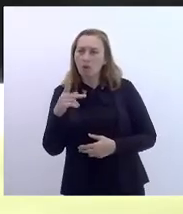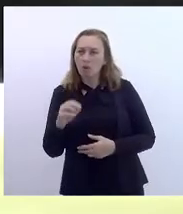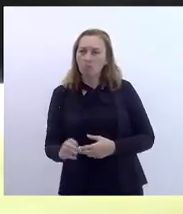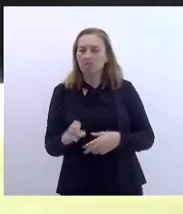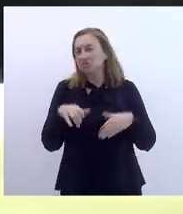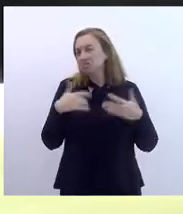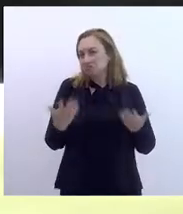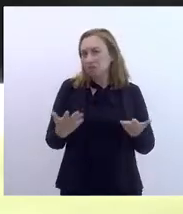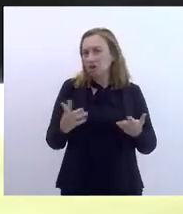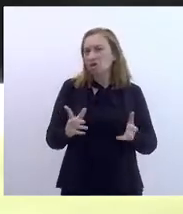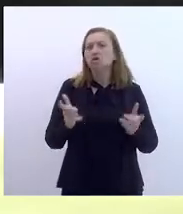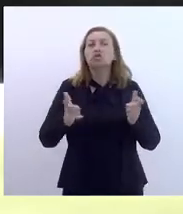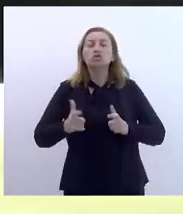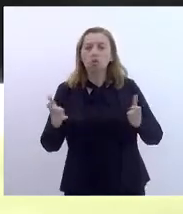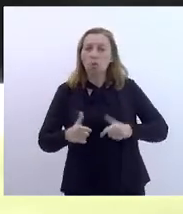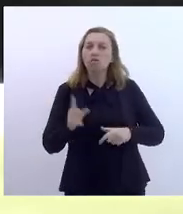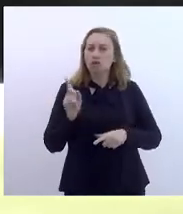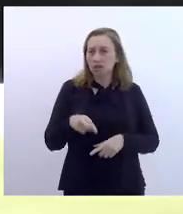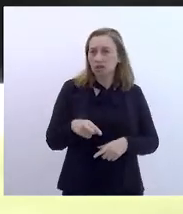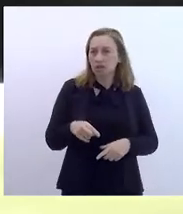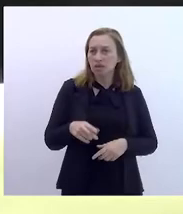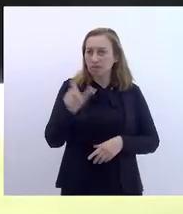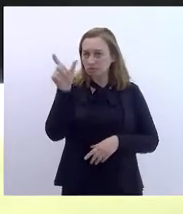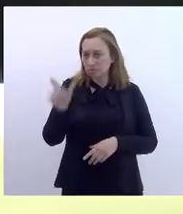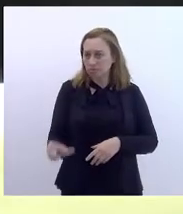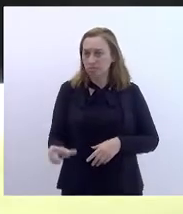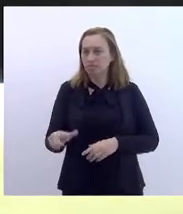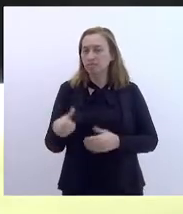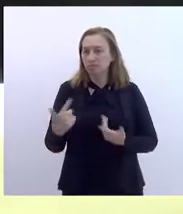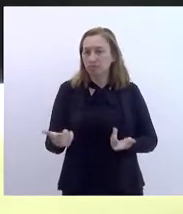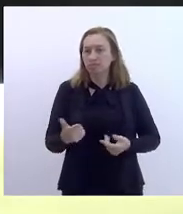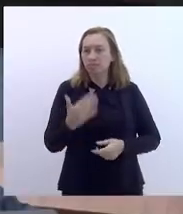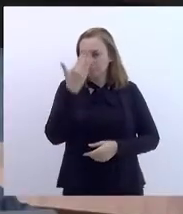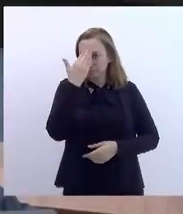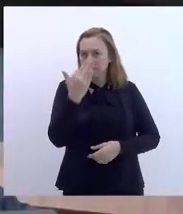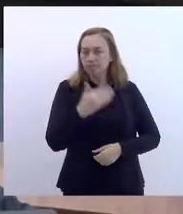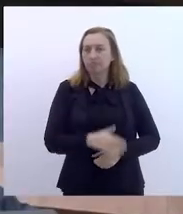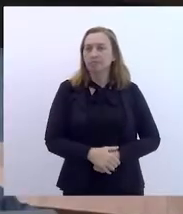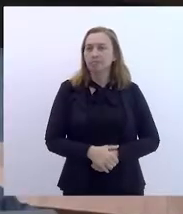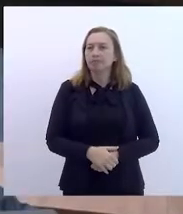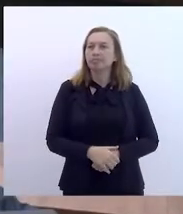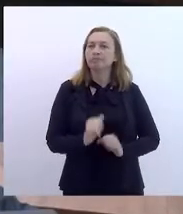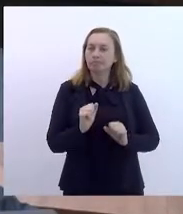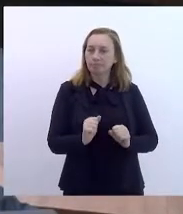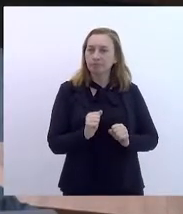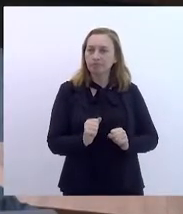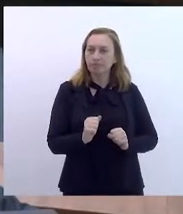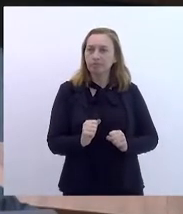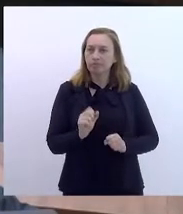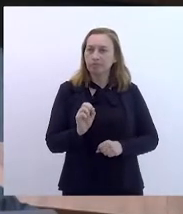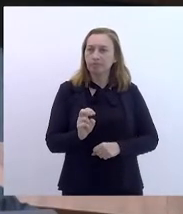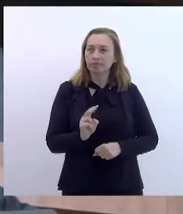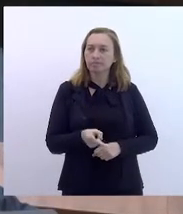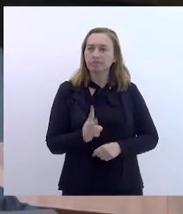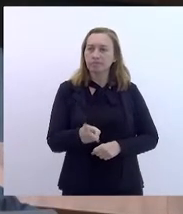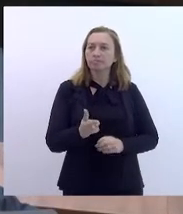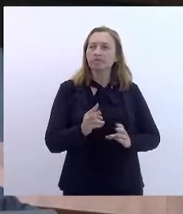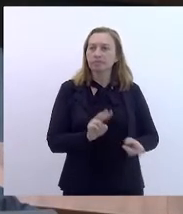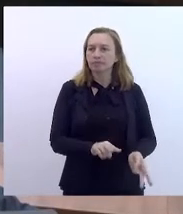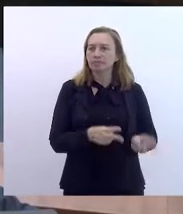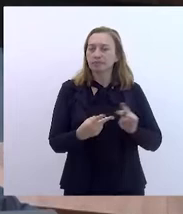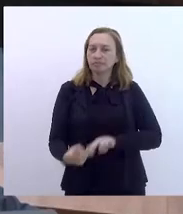com fim de onde for né a pessoa ligada podemos fazer já dentro dar os encaminhamentos